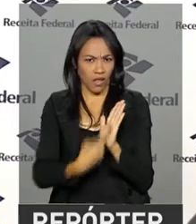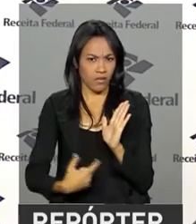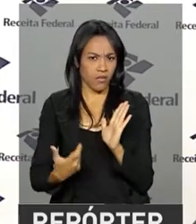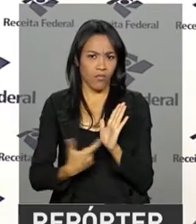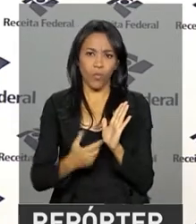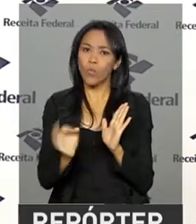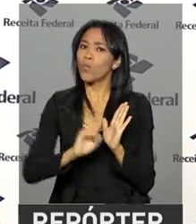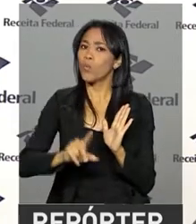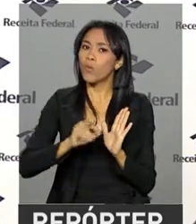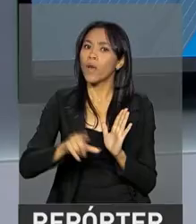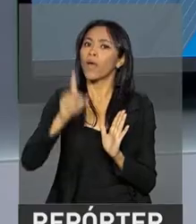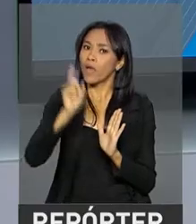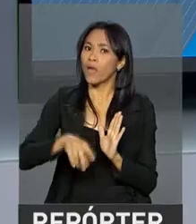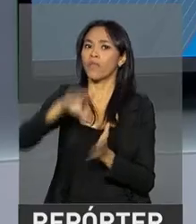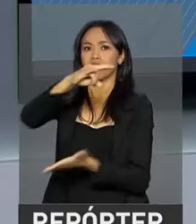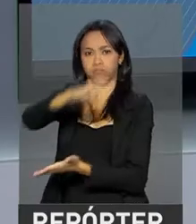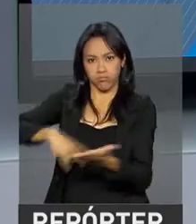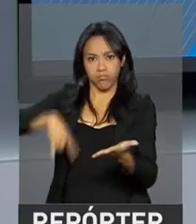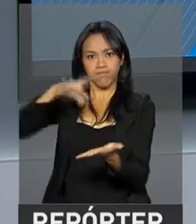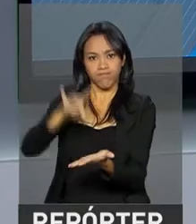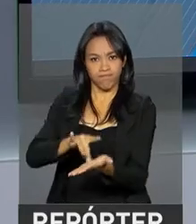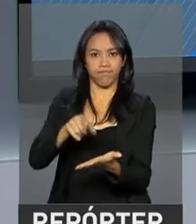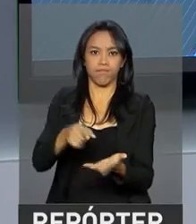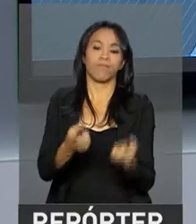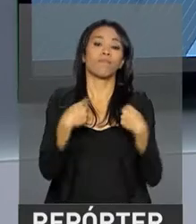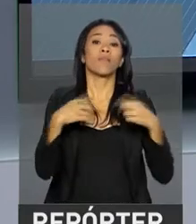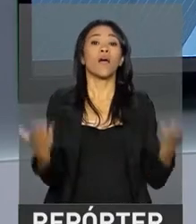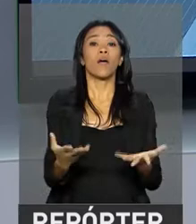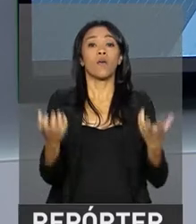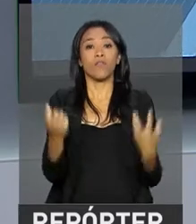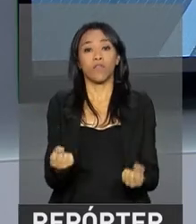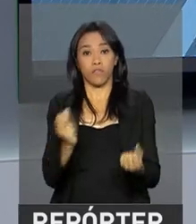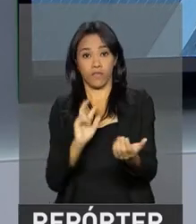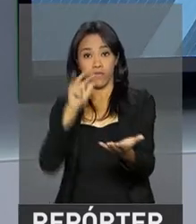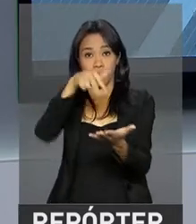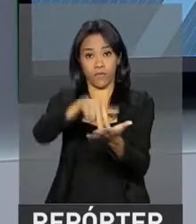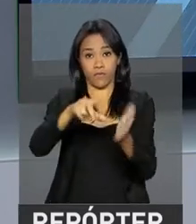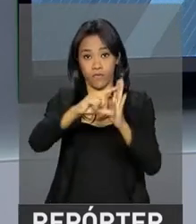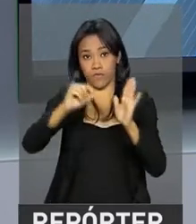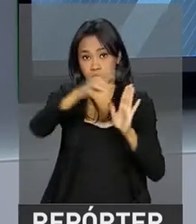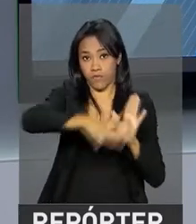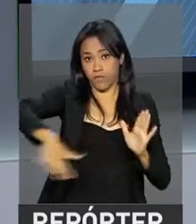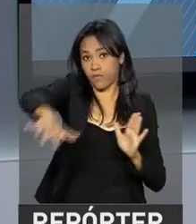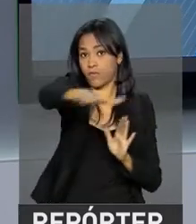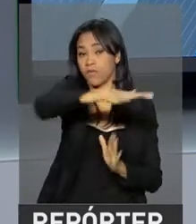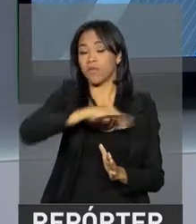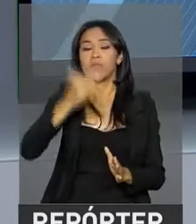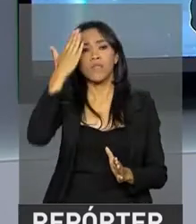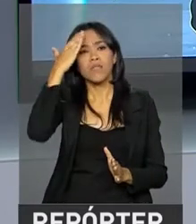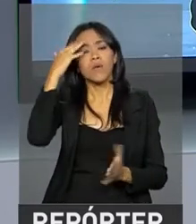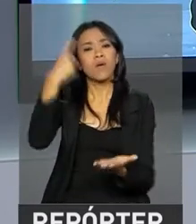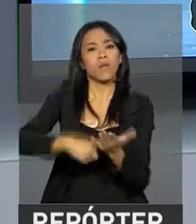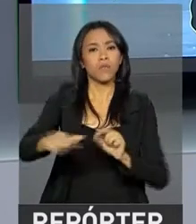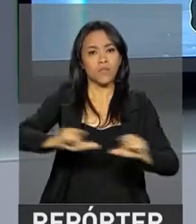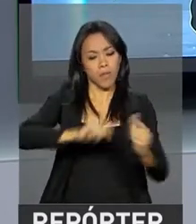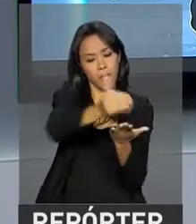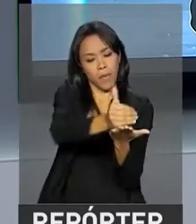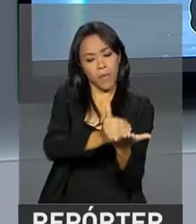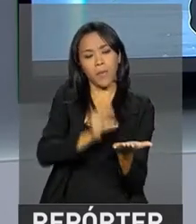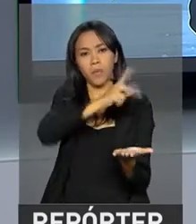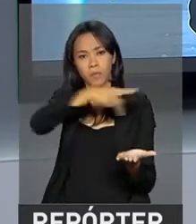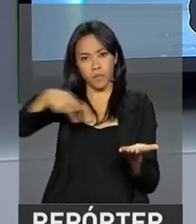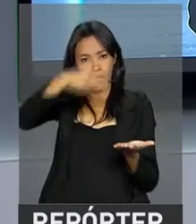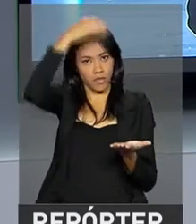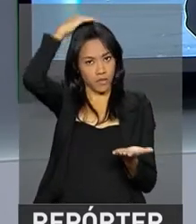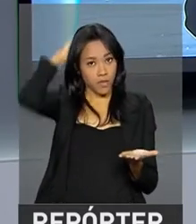escrituração digital ea gente vai agora palácio planalto saber detalhes da agenda do presidente michel temer quem está lá é o ney